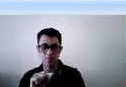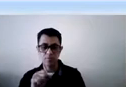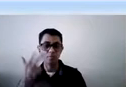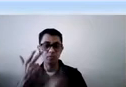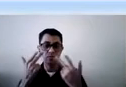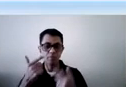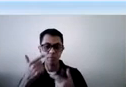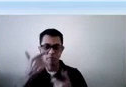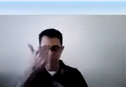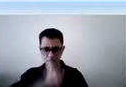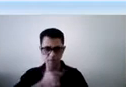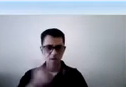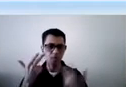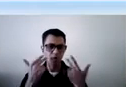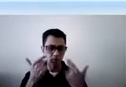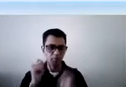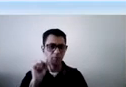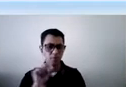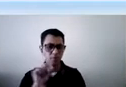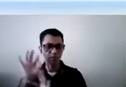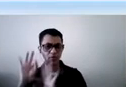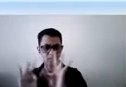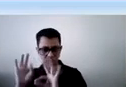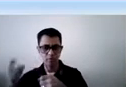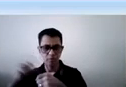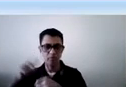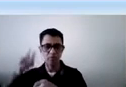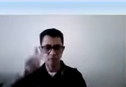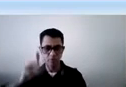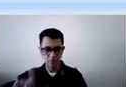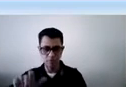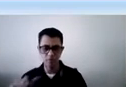normal. Deixa eu ver aqui. Vamos voltar de novo.